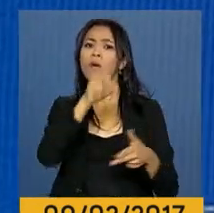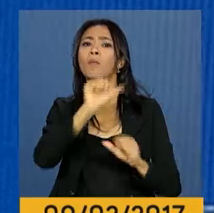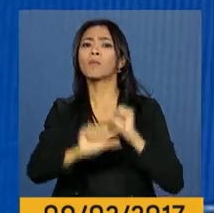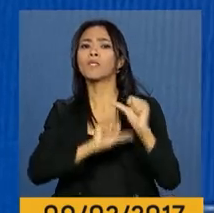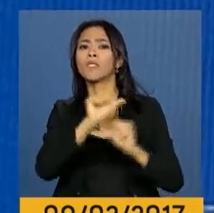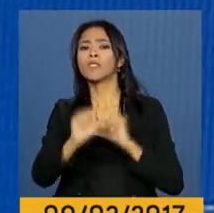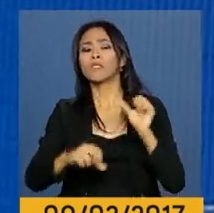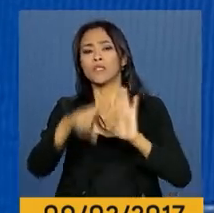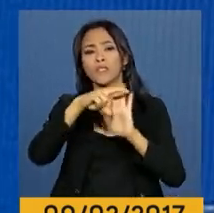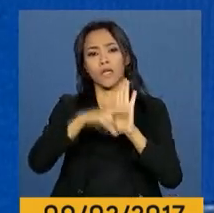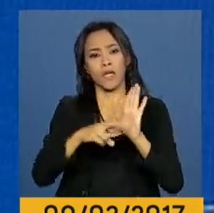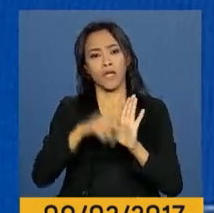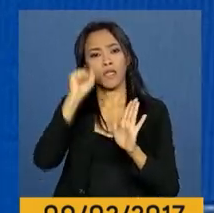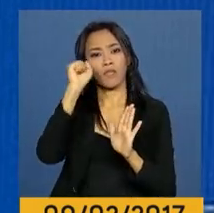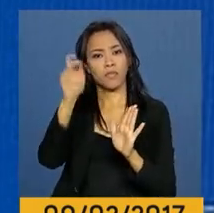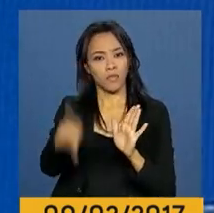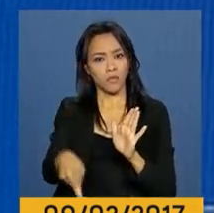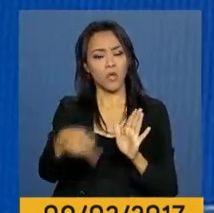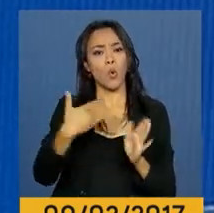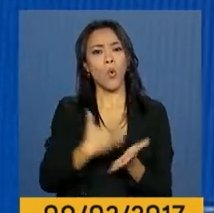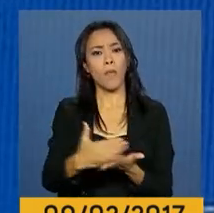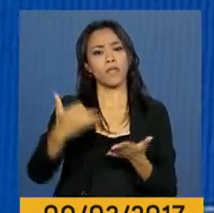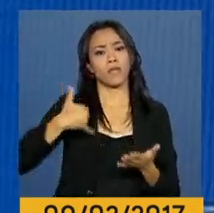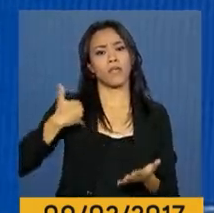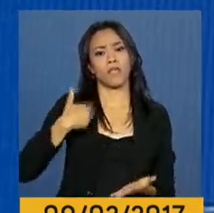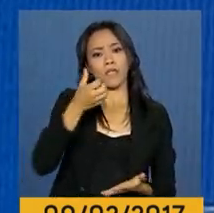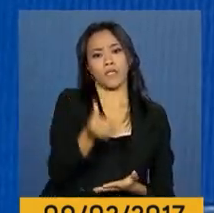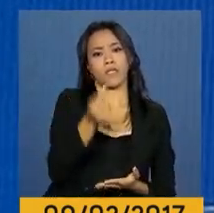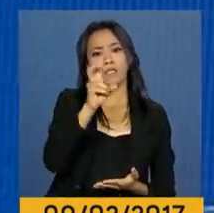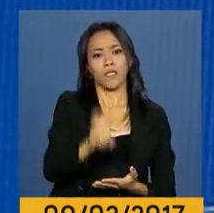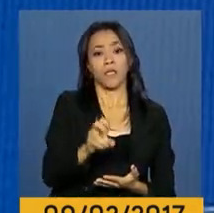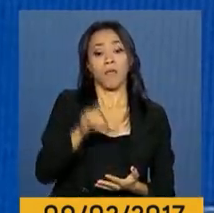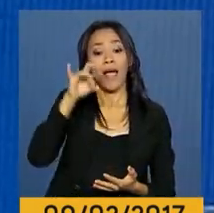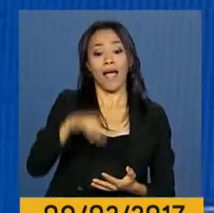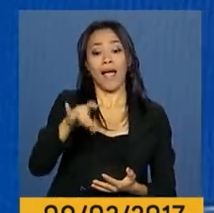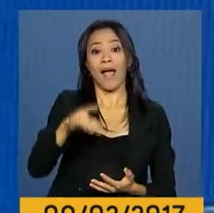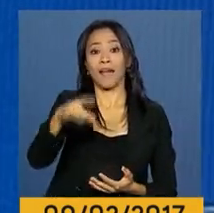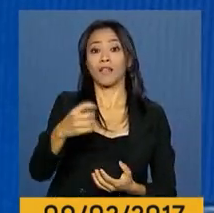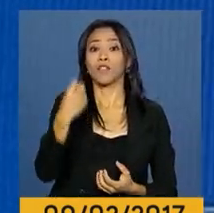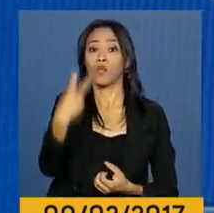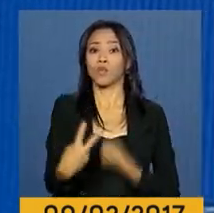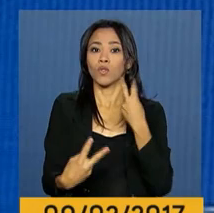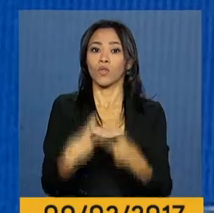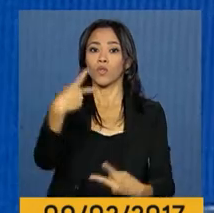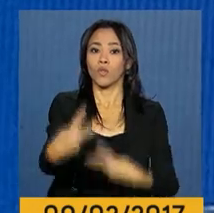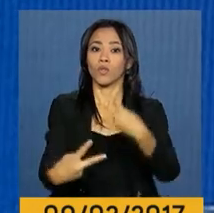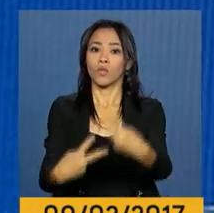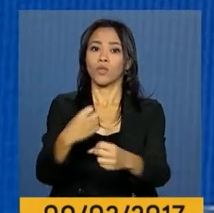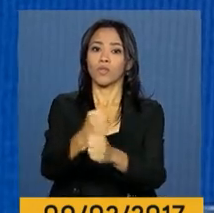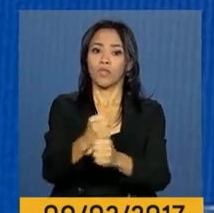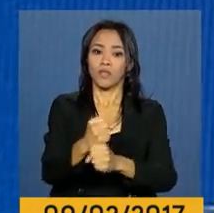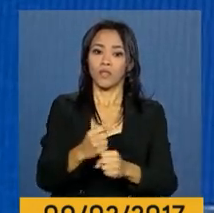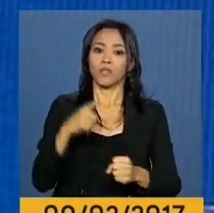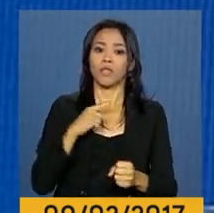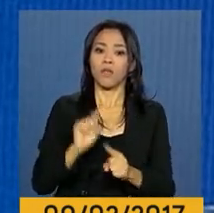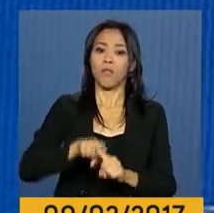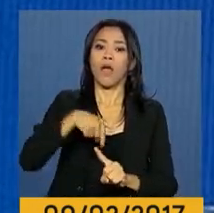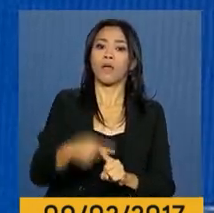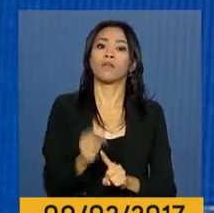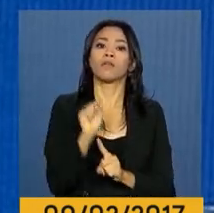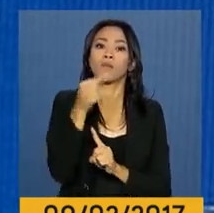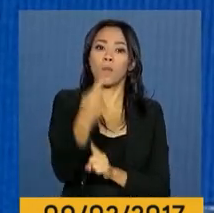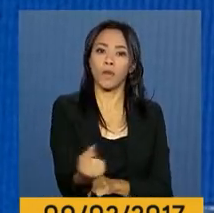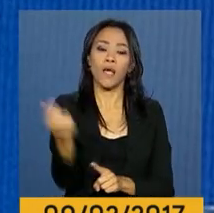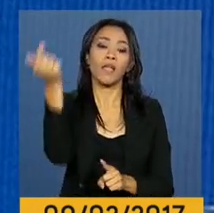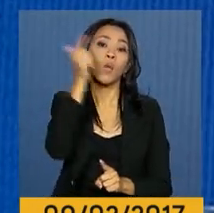previdenciária que começa com 65 anos mas a cada 2 anos tem mais um ano pela frente até atingir